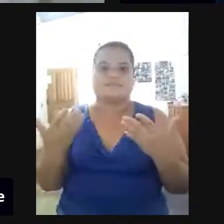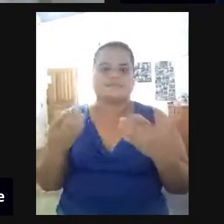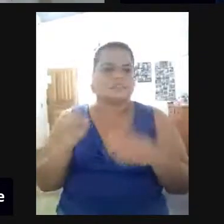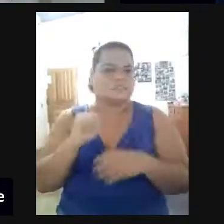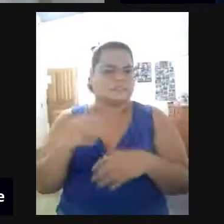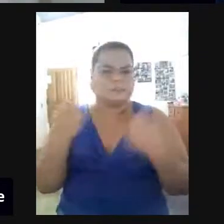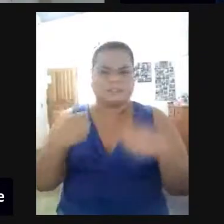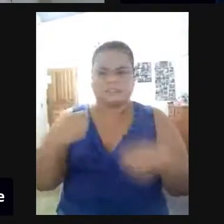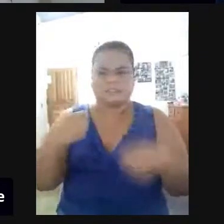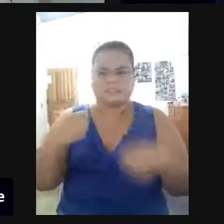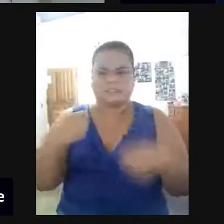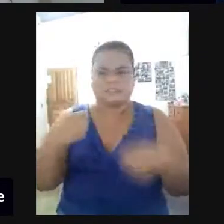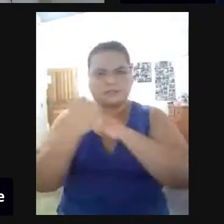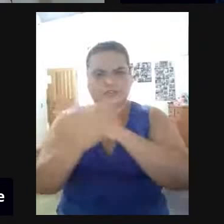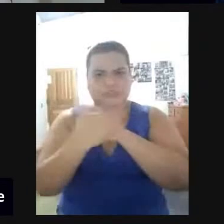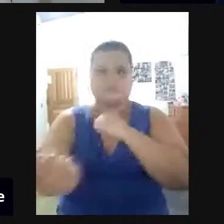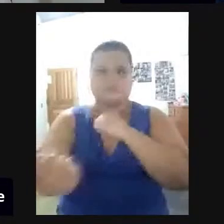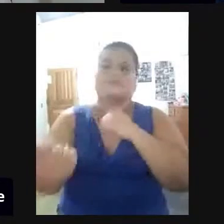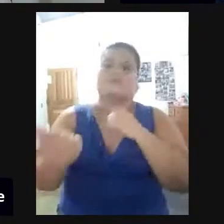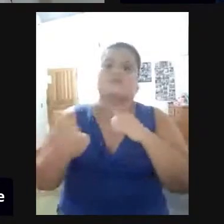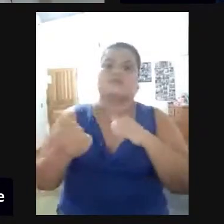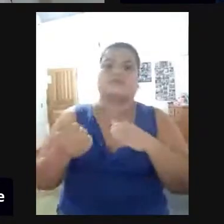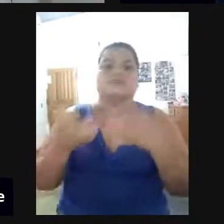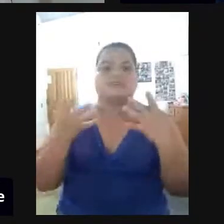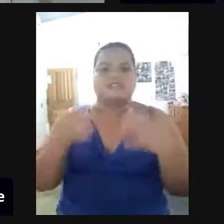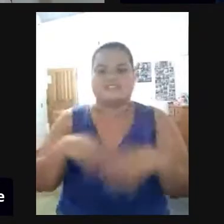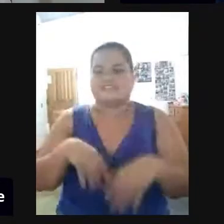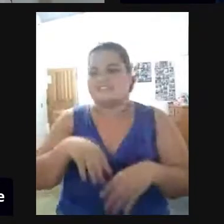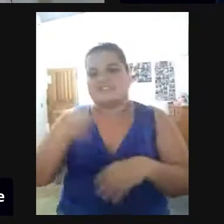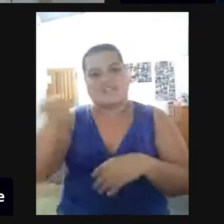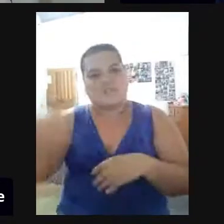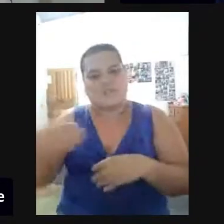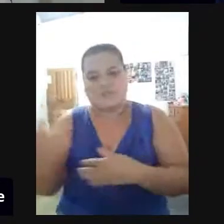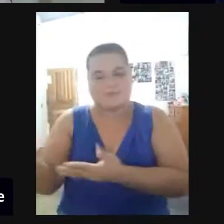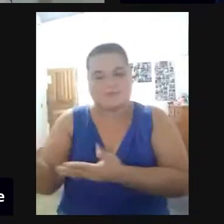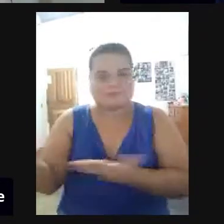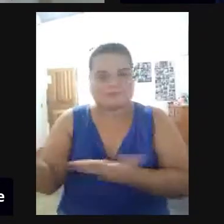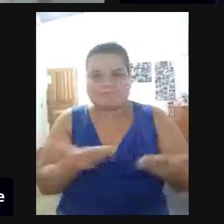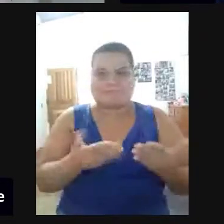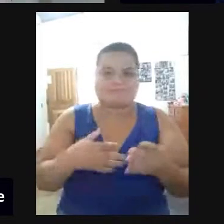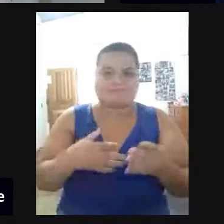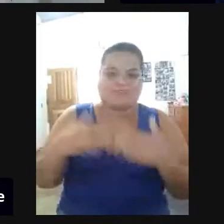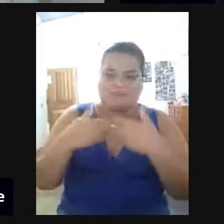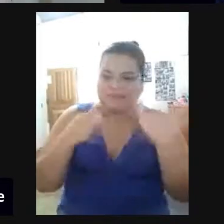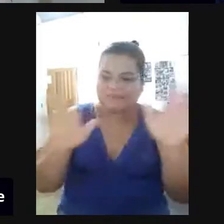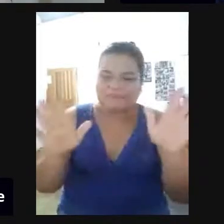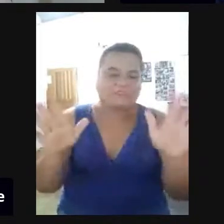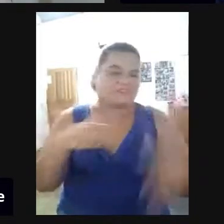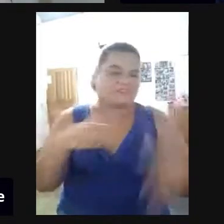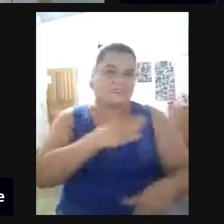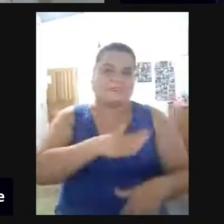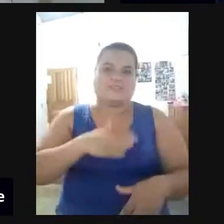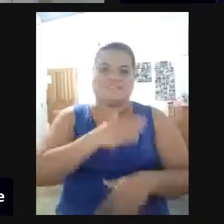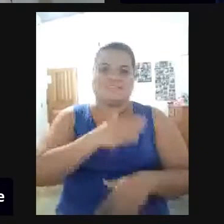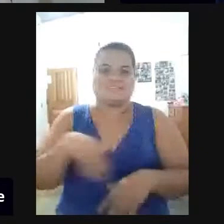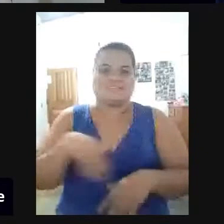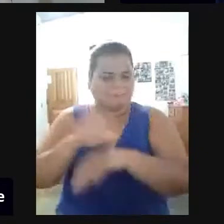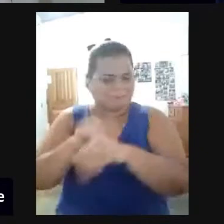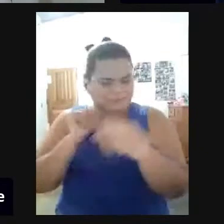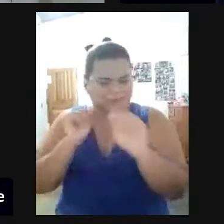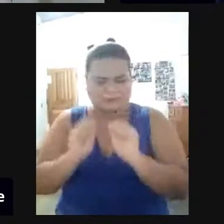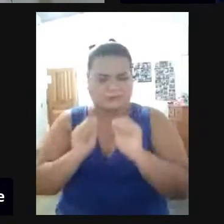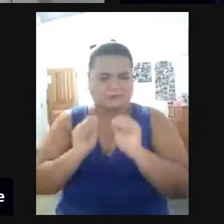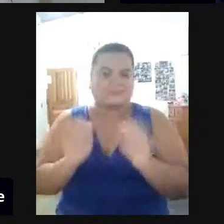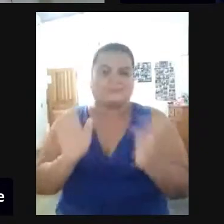se quiserem também. Obrigada. Minha participação em outros eventos, em outros momentos, vai ser um prazer. Pode ter certeza. Agora com essa questão do